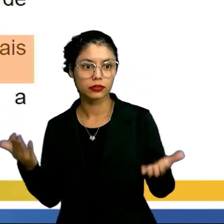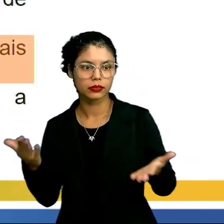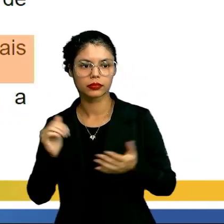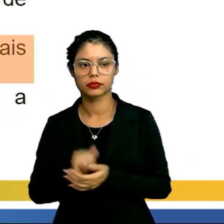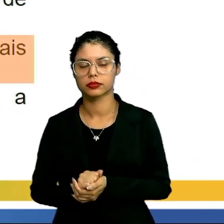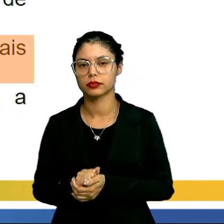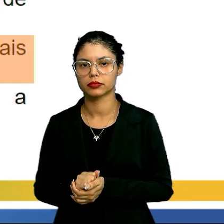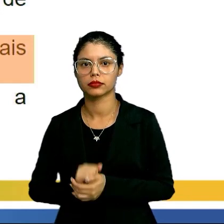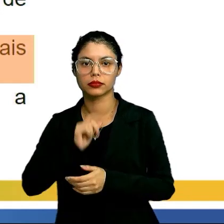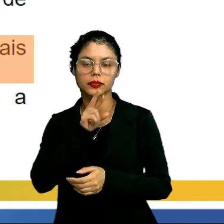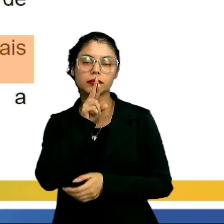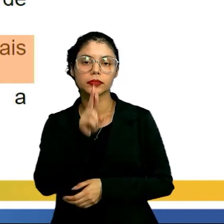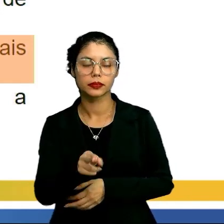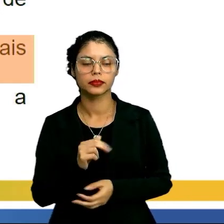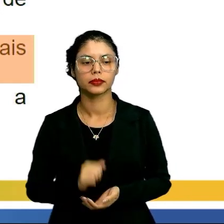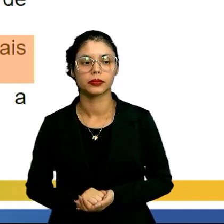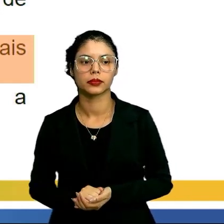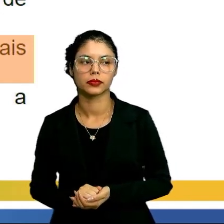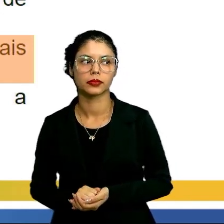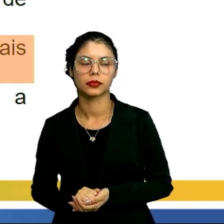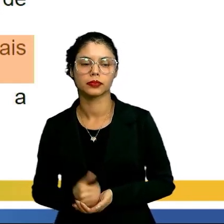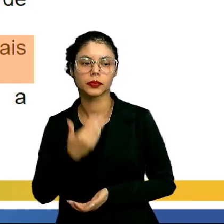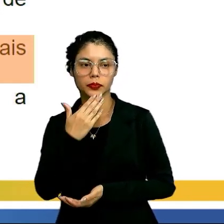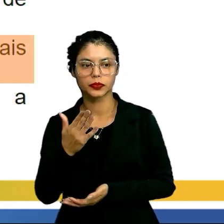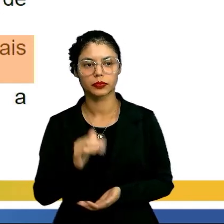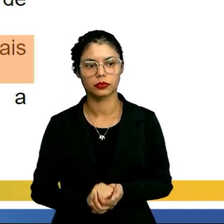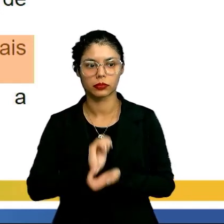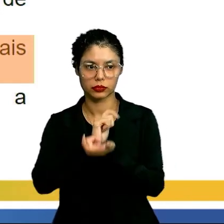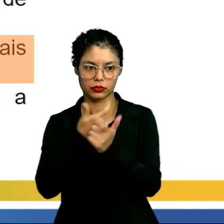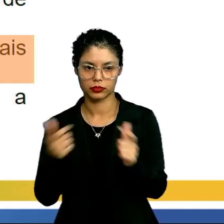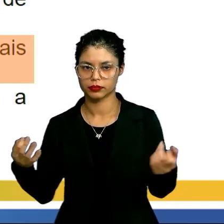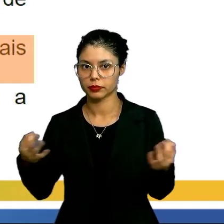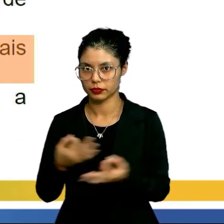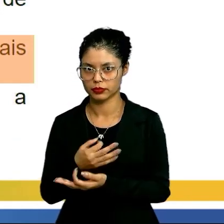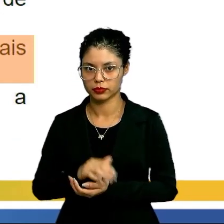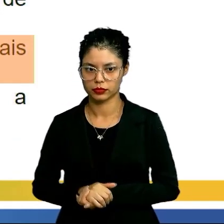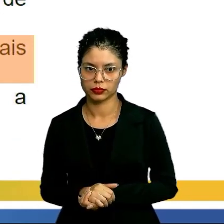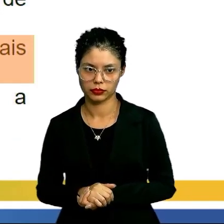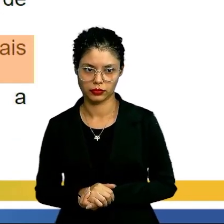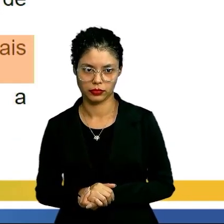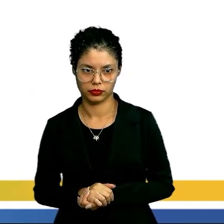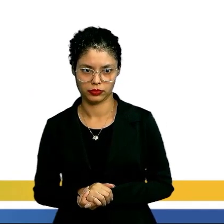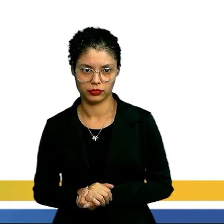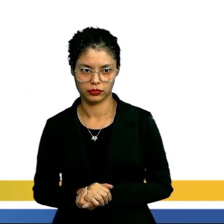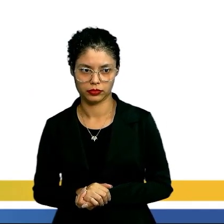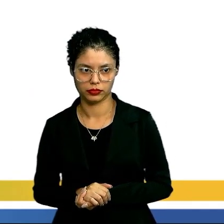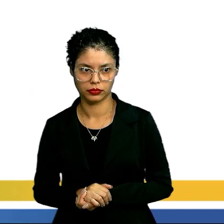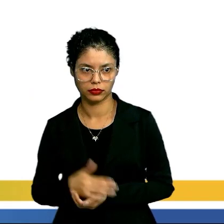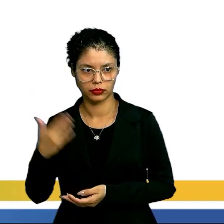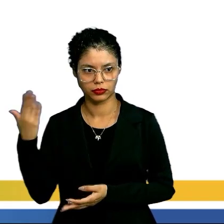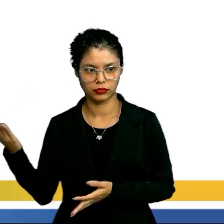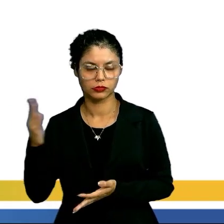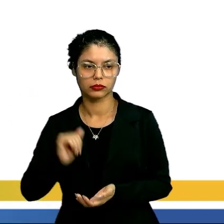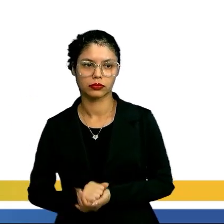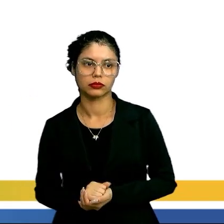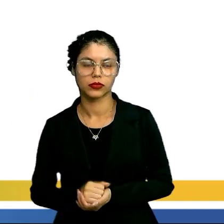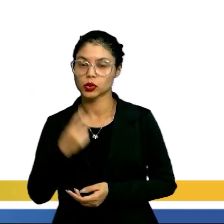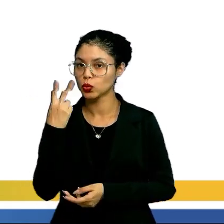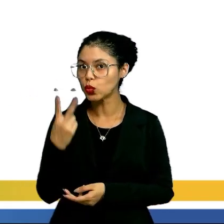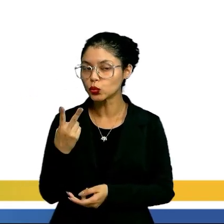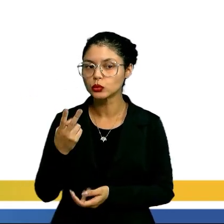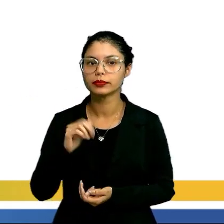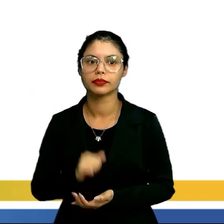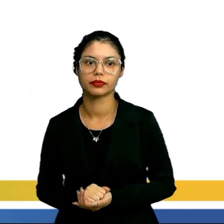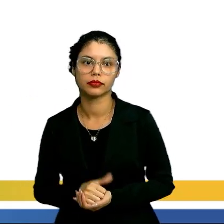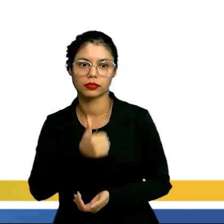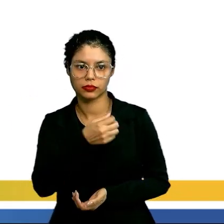Ó, achamos o nosso gabarito, é o que o texto está falando. Perfeito? Vamos a mais uma questão, rapidamente. Ó, questão 2,